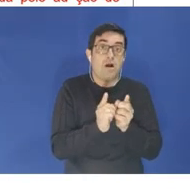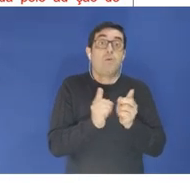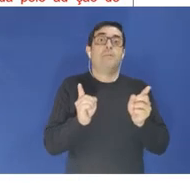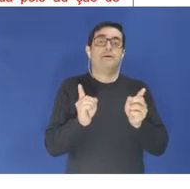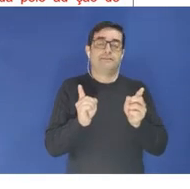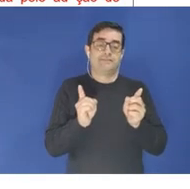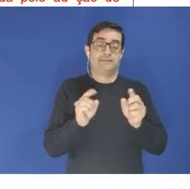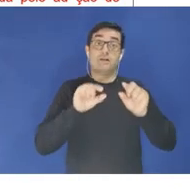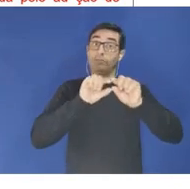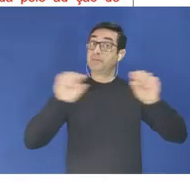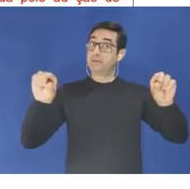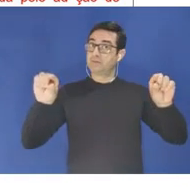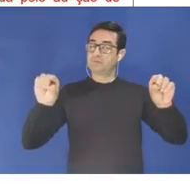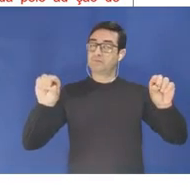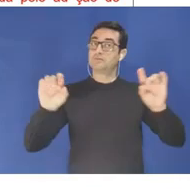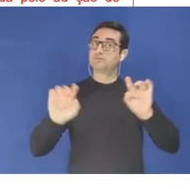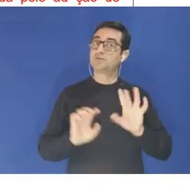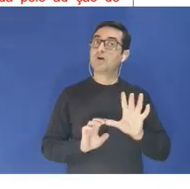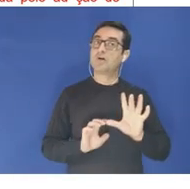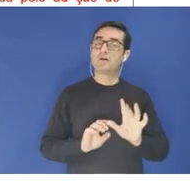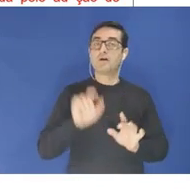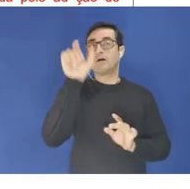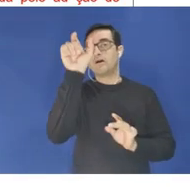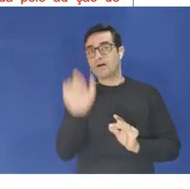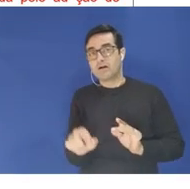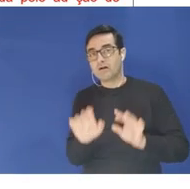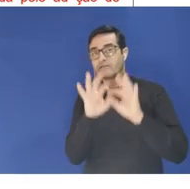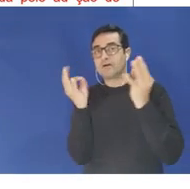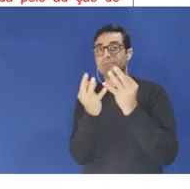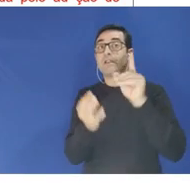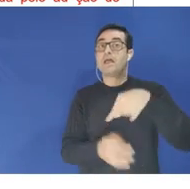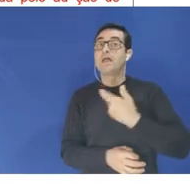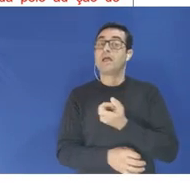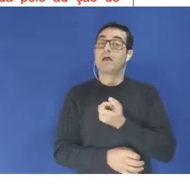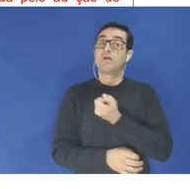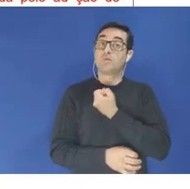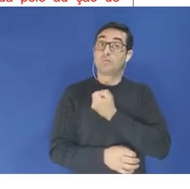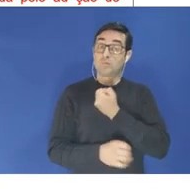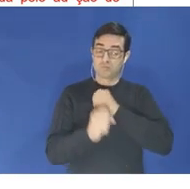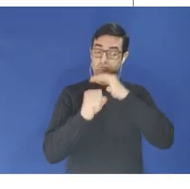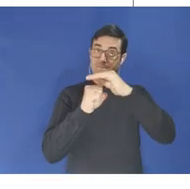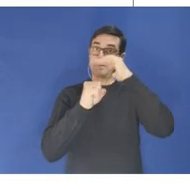período, tá? No caso da família, eu vou olhar o número de níveis, tranquilo?